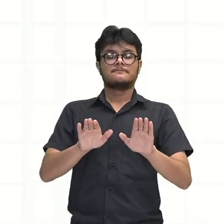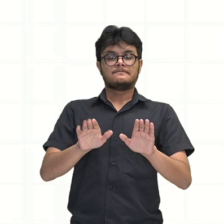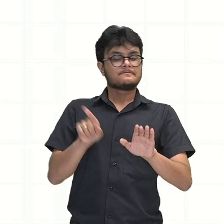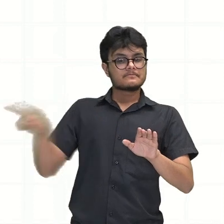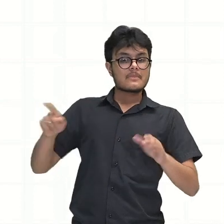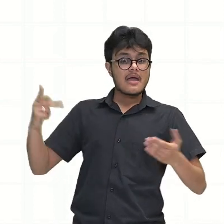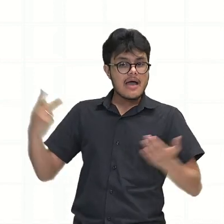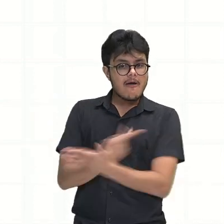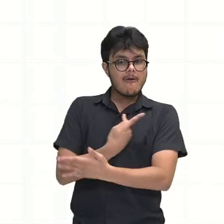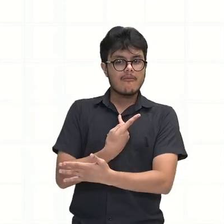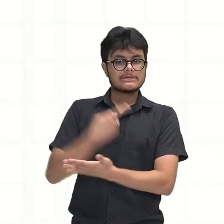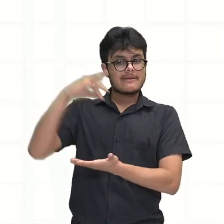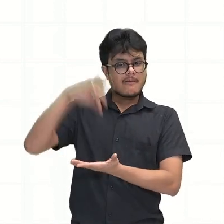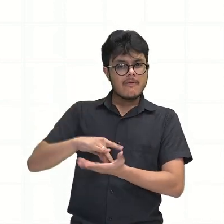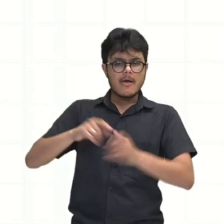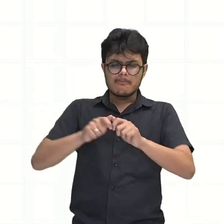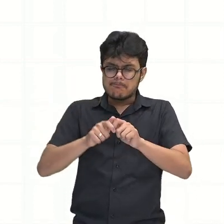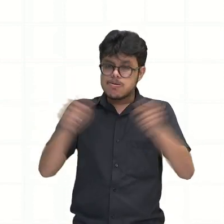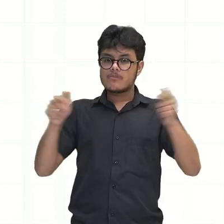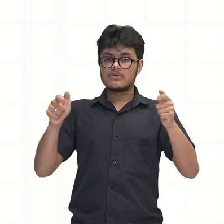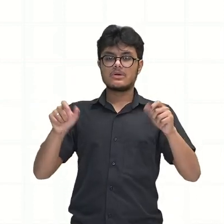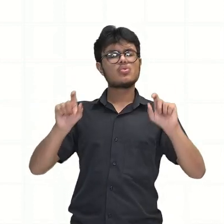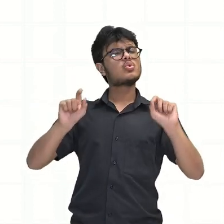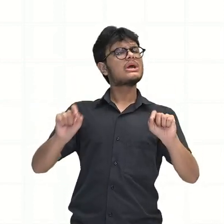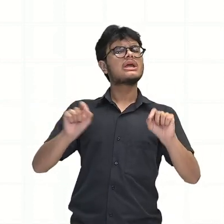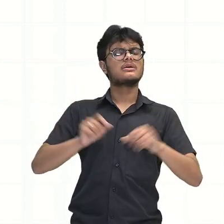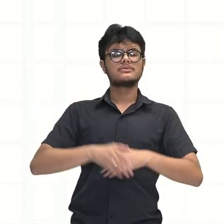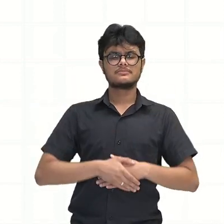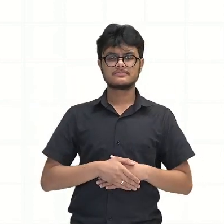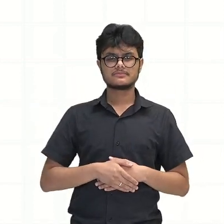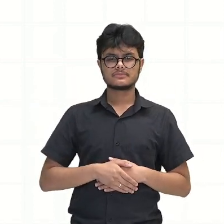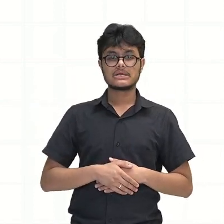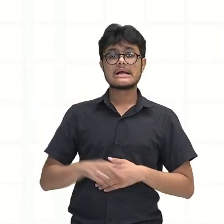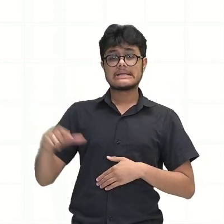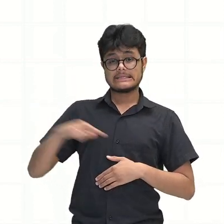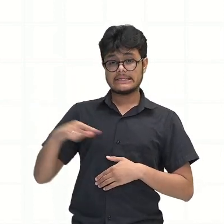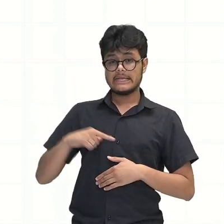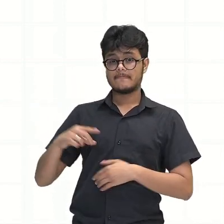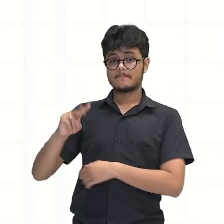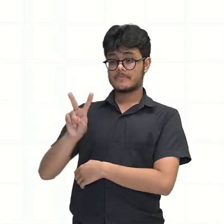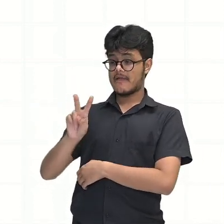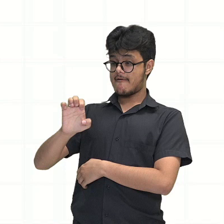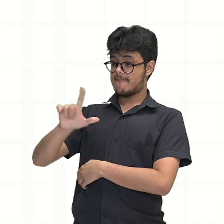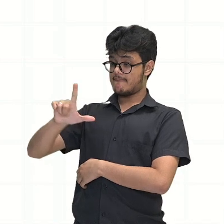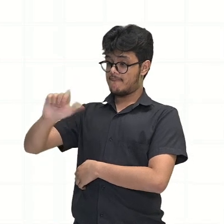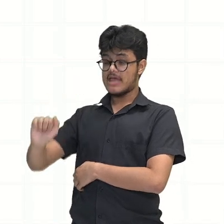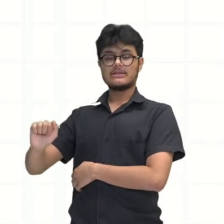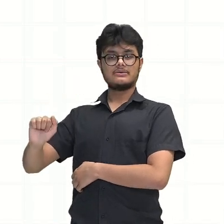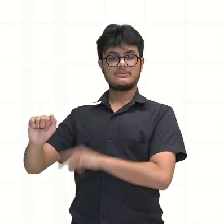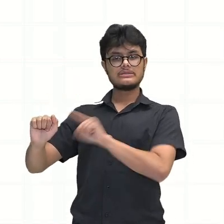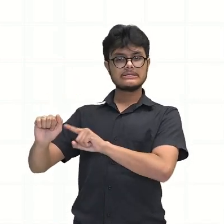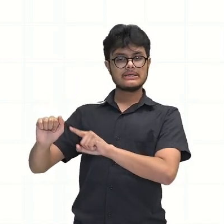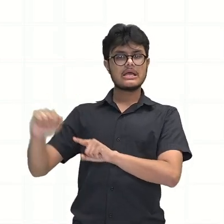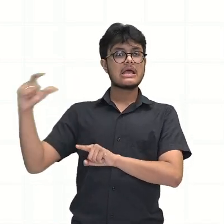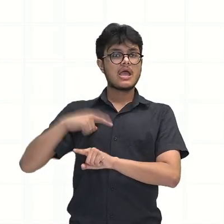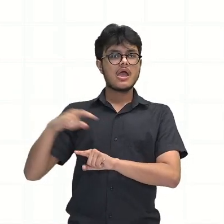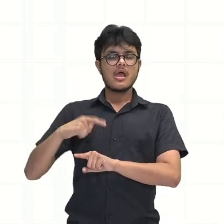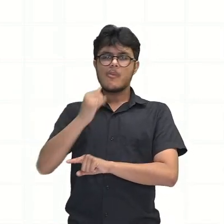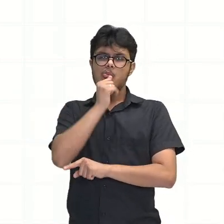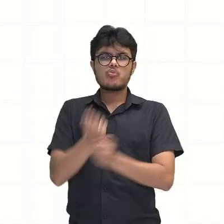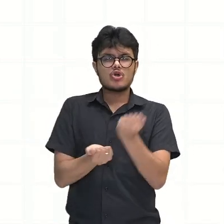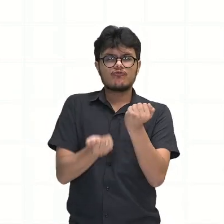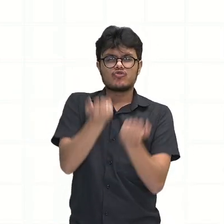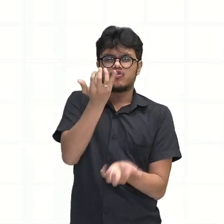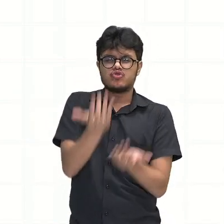essa explosão, nós temos aí a vela de ignição que vai vir a centelha, para que ocorra